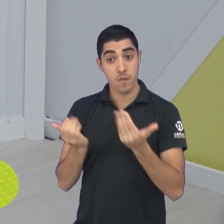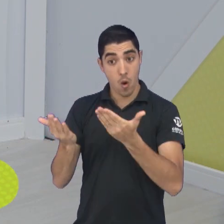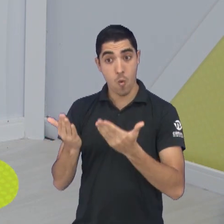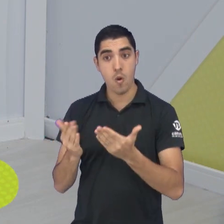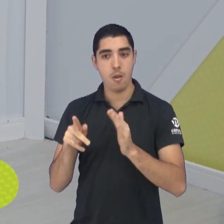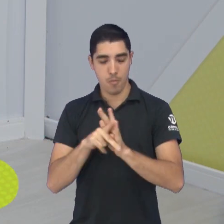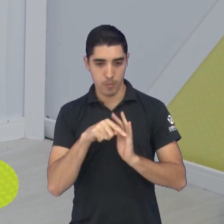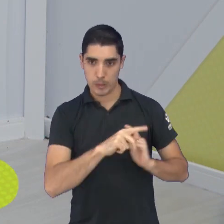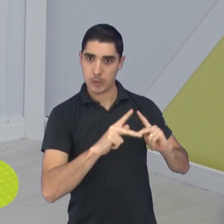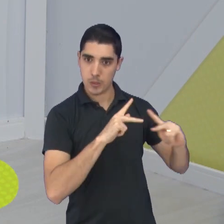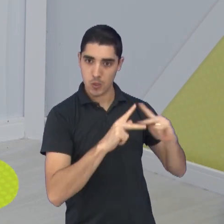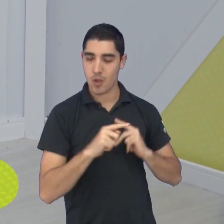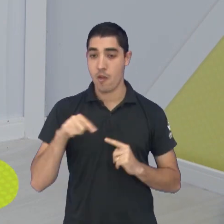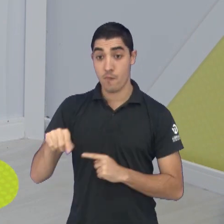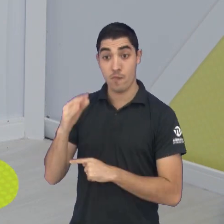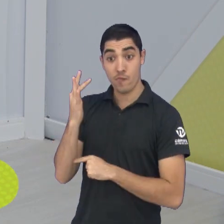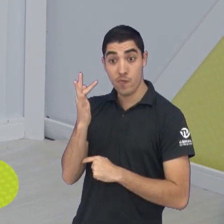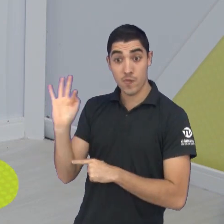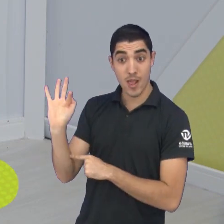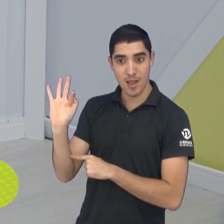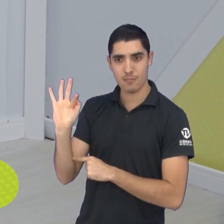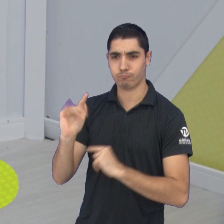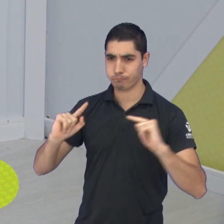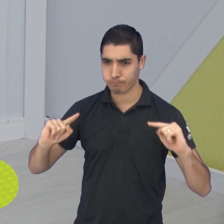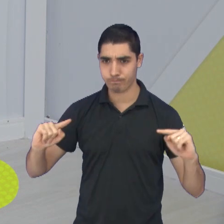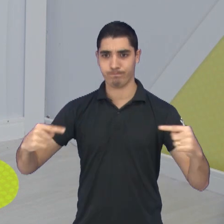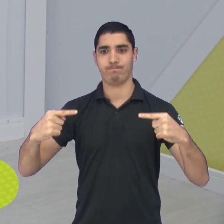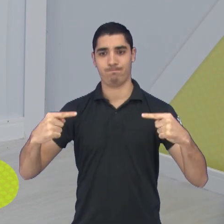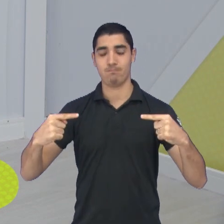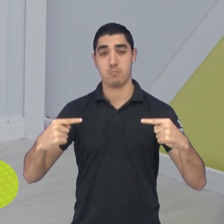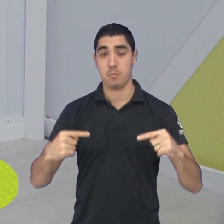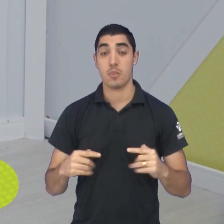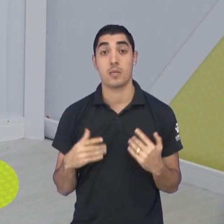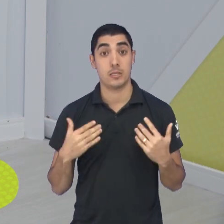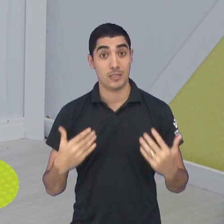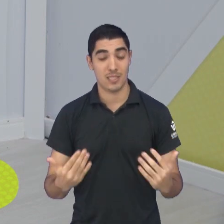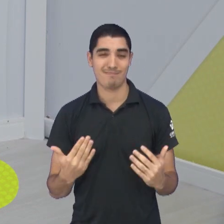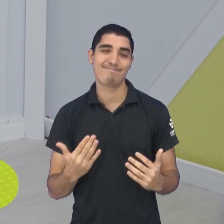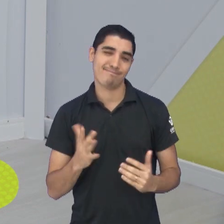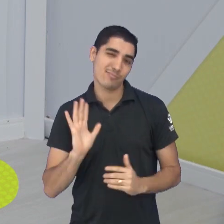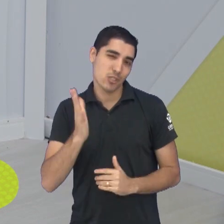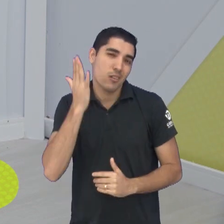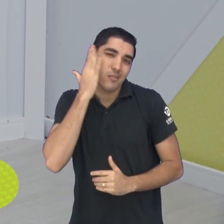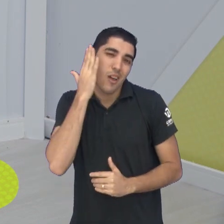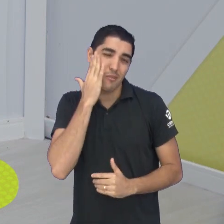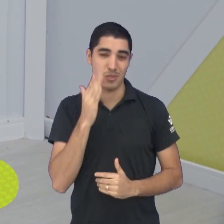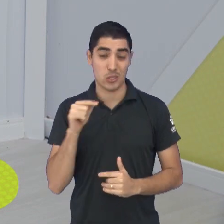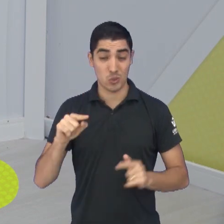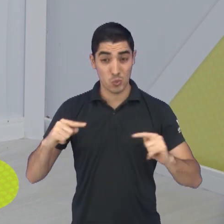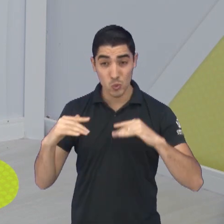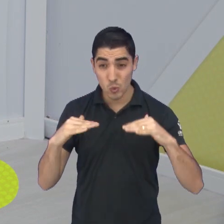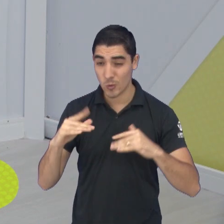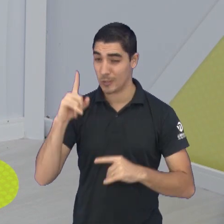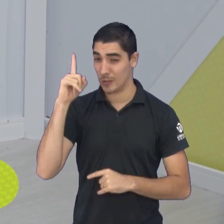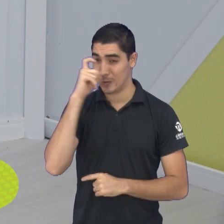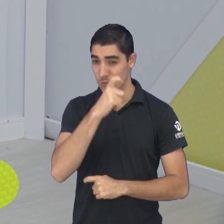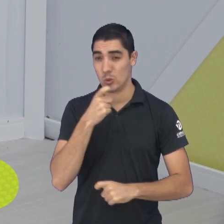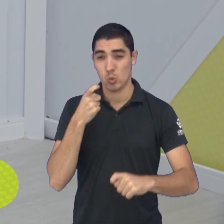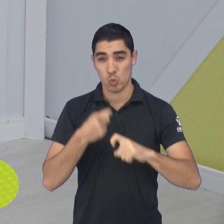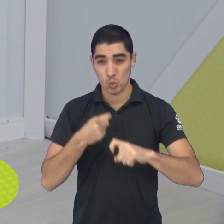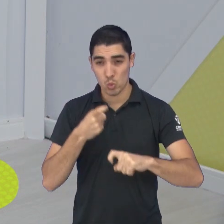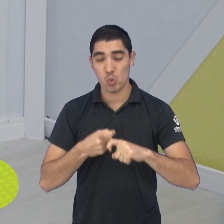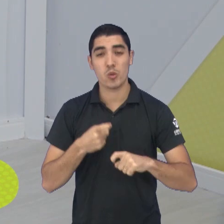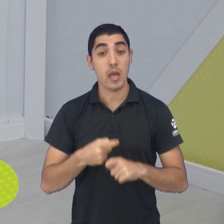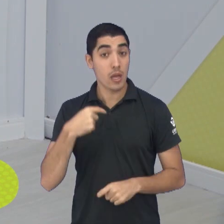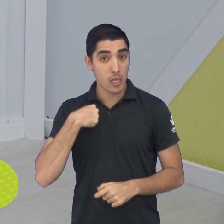os vice-líderes da competição, o time de Franca. E como era de se esperar, a partida foi difícil. Brunão, essa partida eu